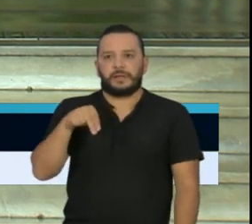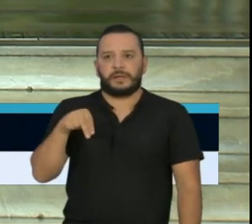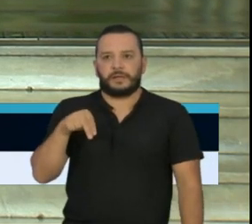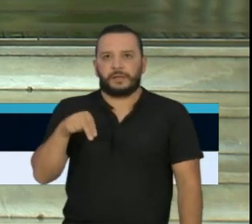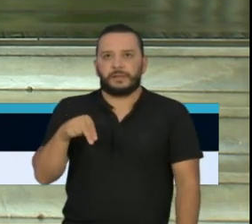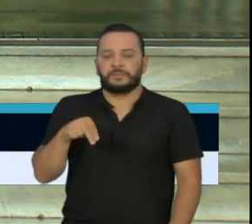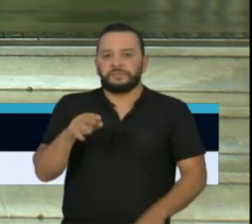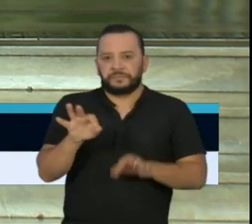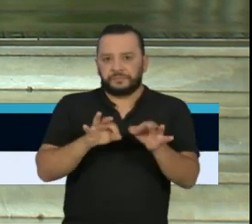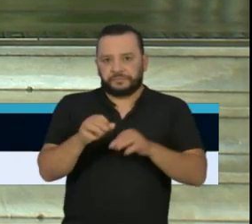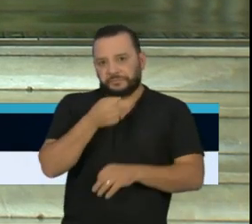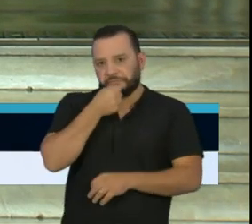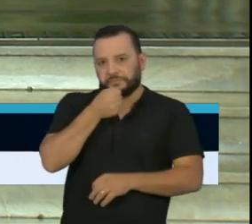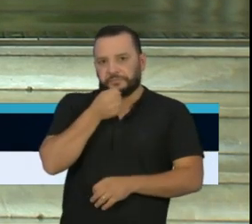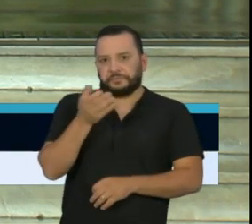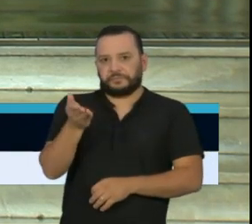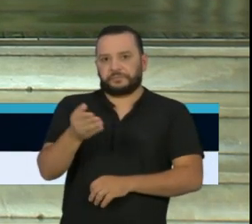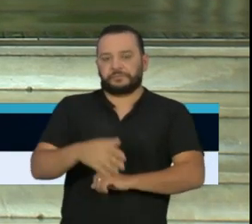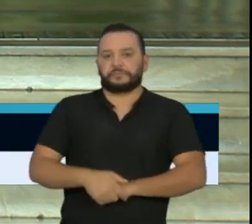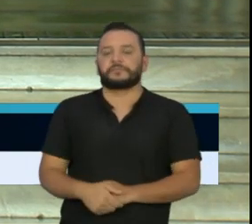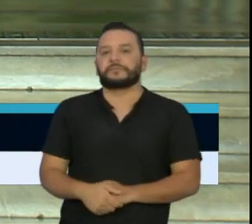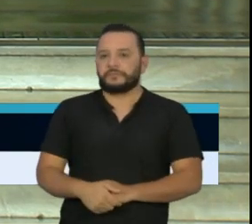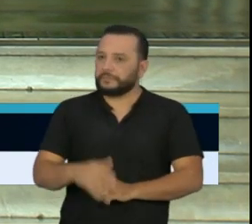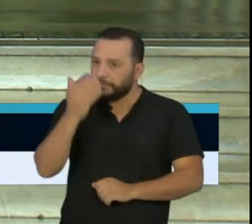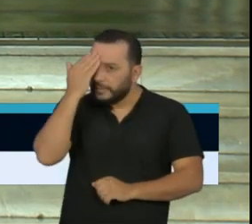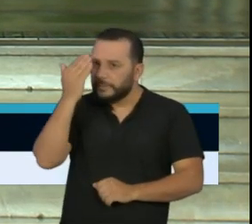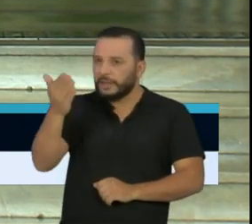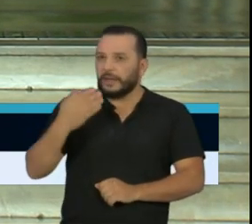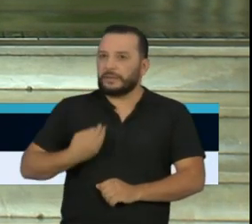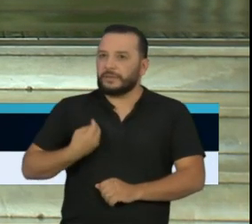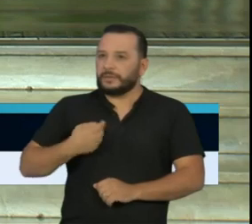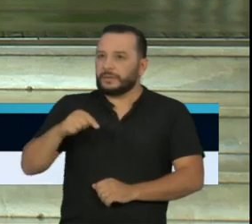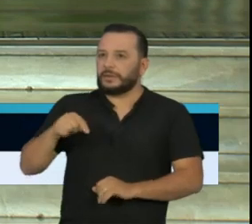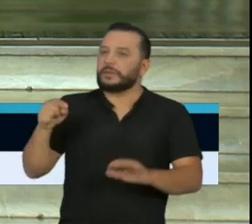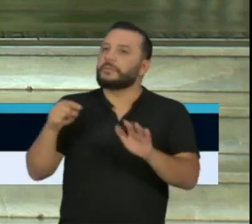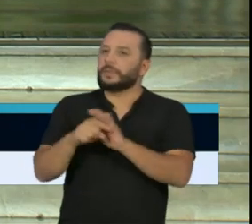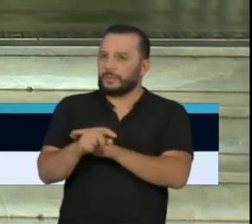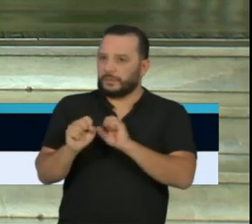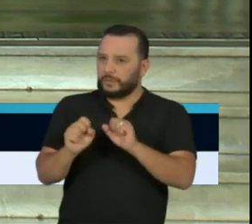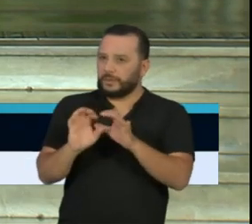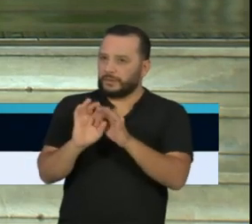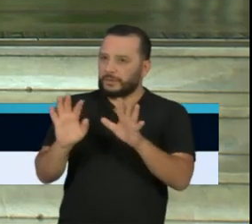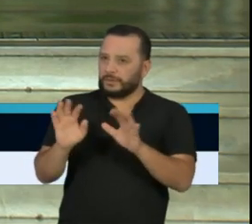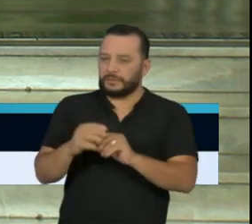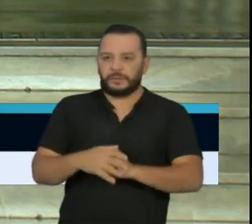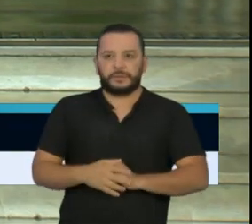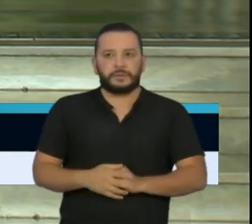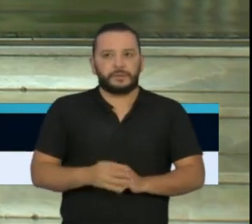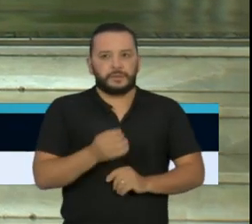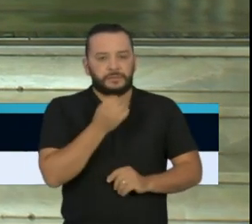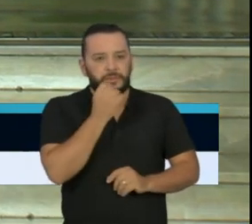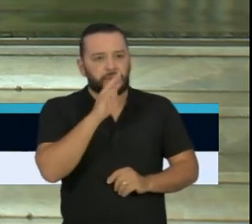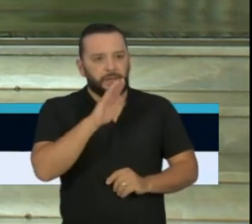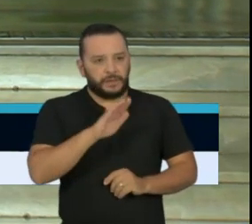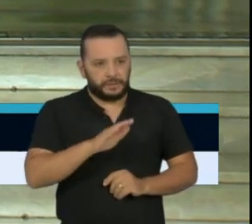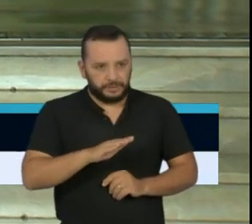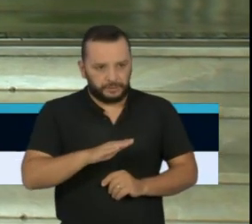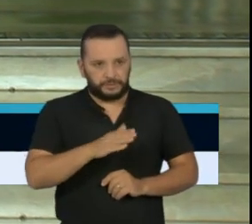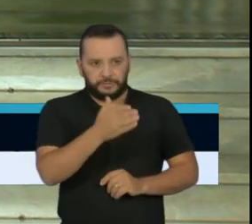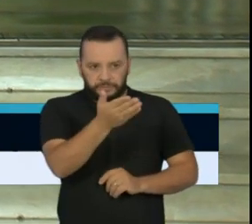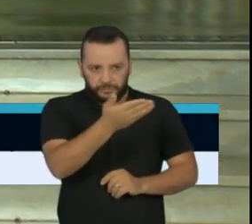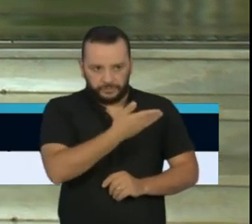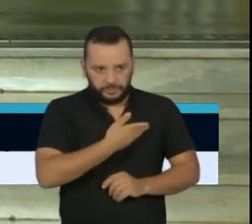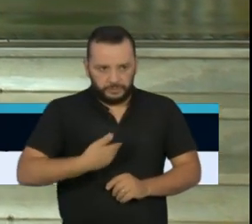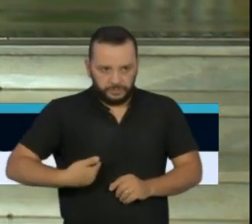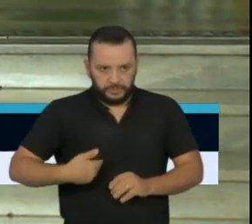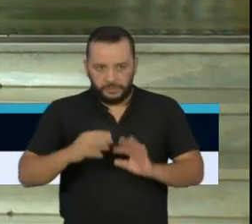ajustar o microfone para você. Obrigada. Pronto. Obrigado pela sua presença. Sua pergunta, por favor. Boa tarde, governador. Boa tarde a todos. Bom, hoje